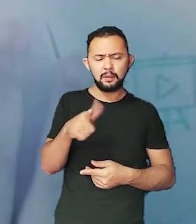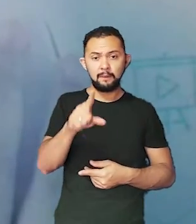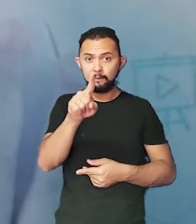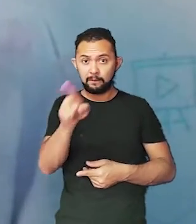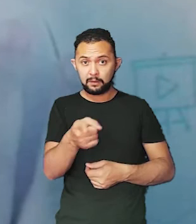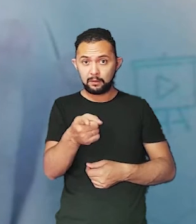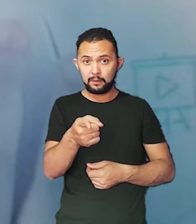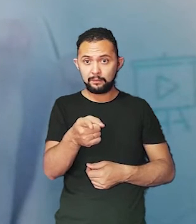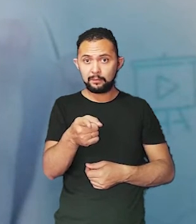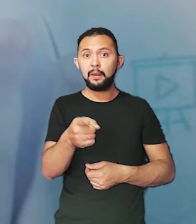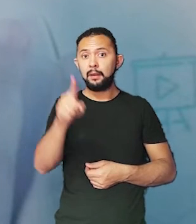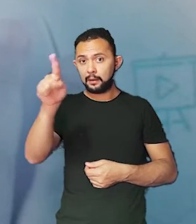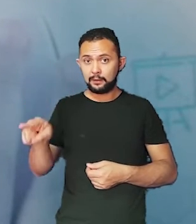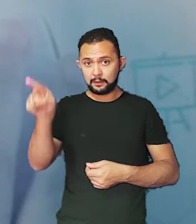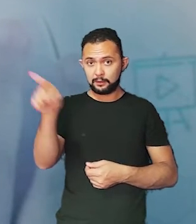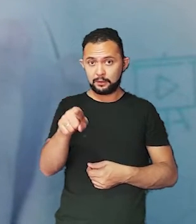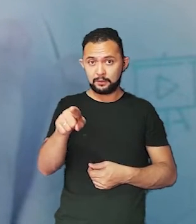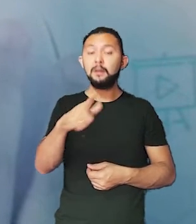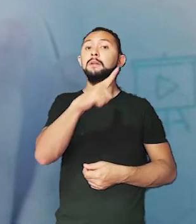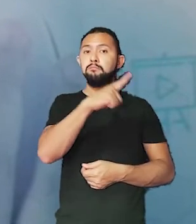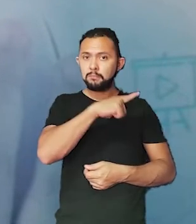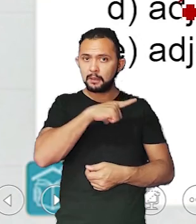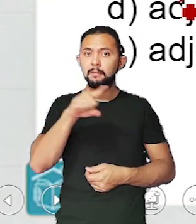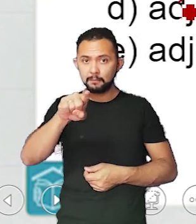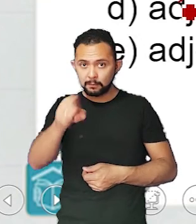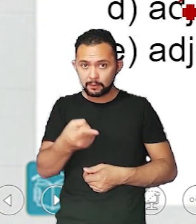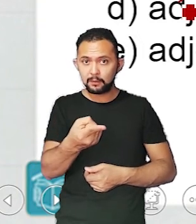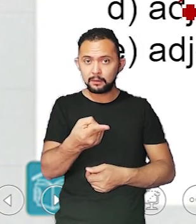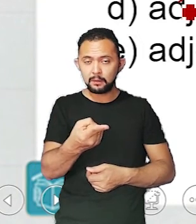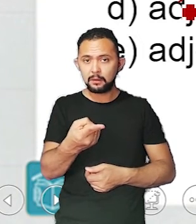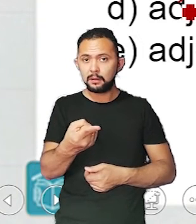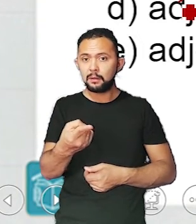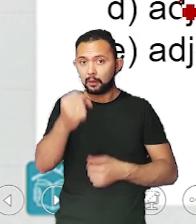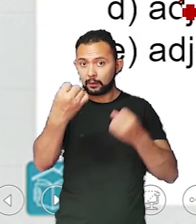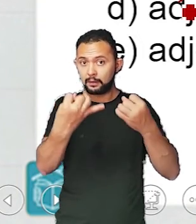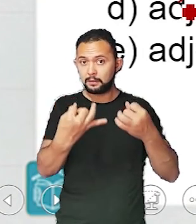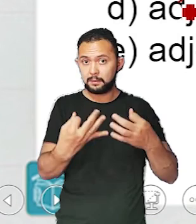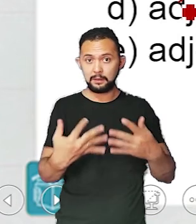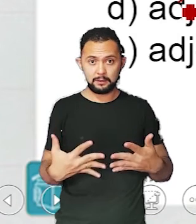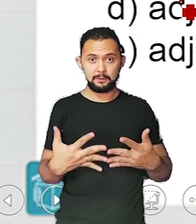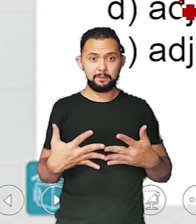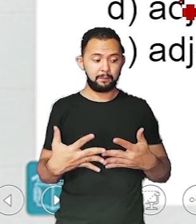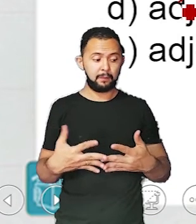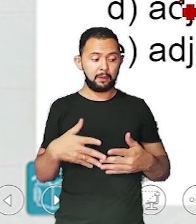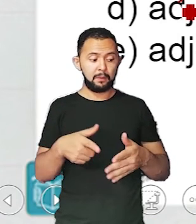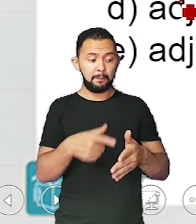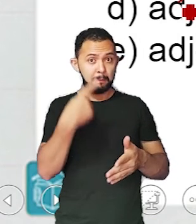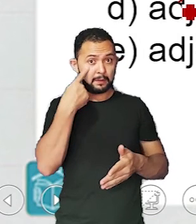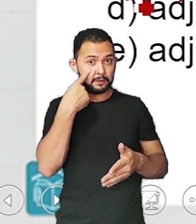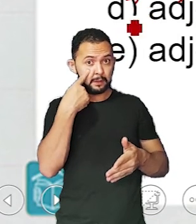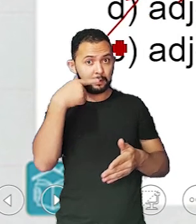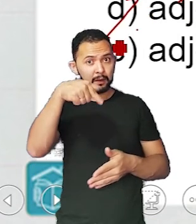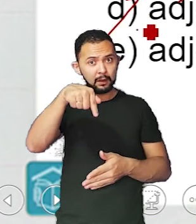explicativa. Tem alguma vírgula aqui separando, né? Tem alguma vírgula aqui antes do que? Não tem, gente. Então